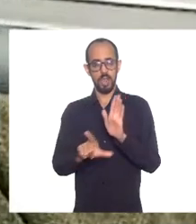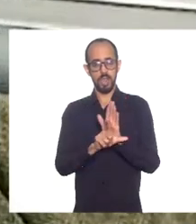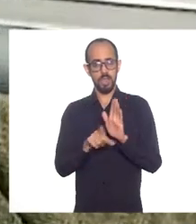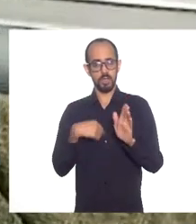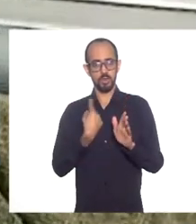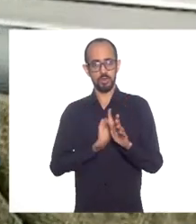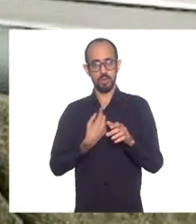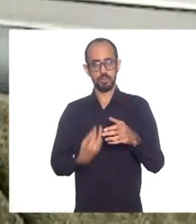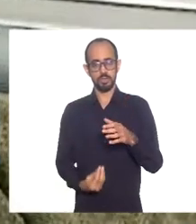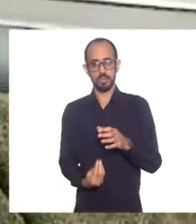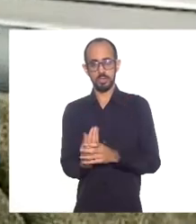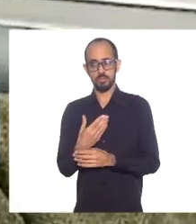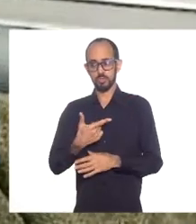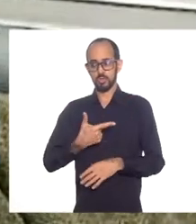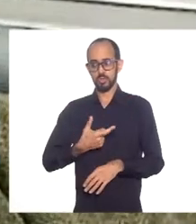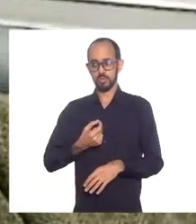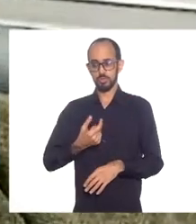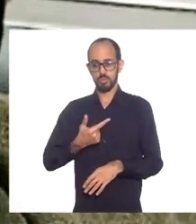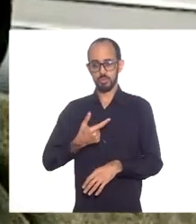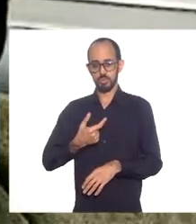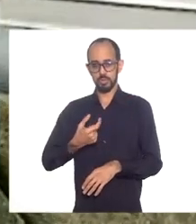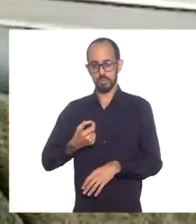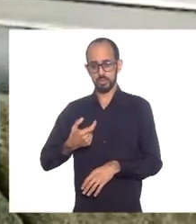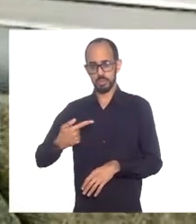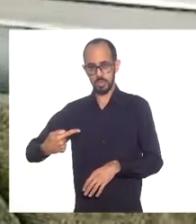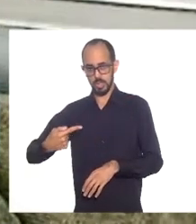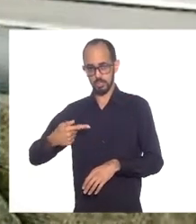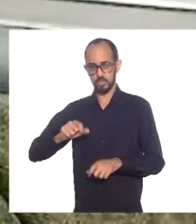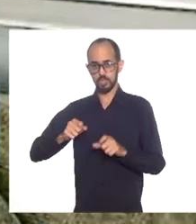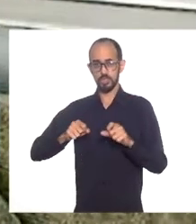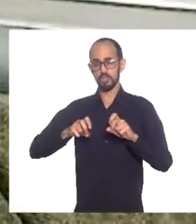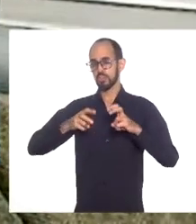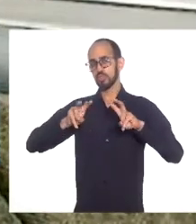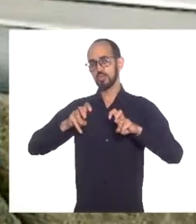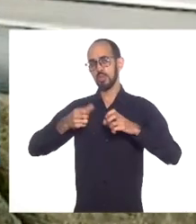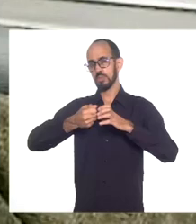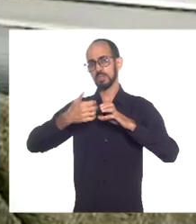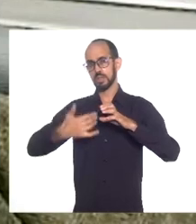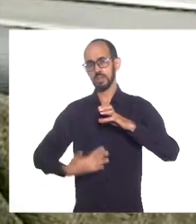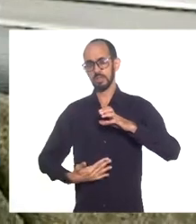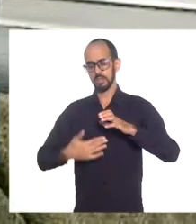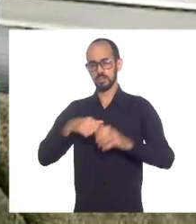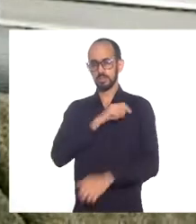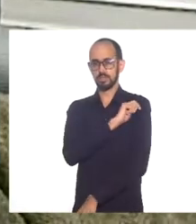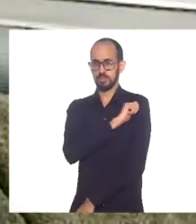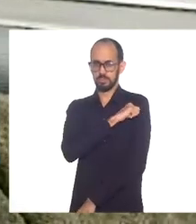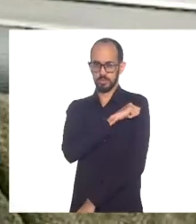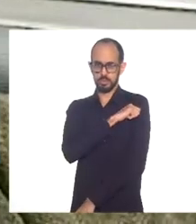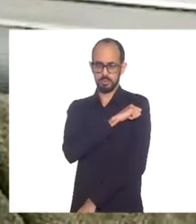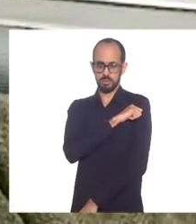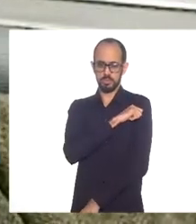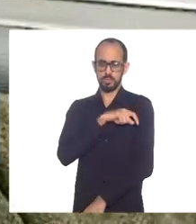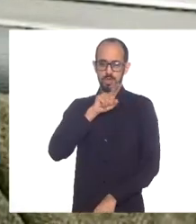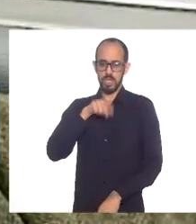em 2007, quanto aos aspectos da fiscalização,